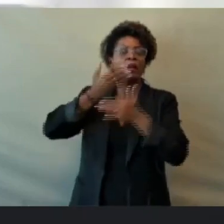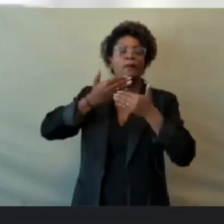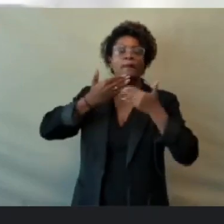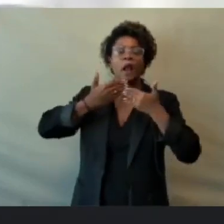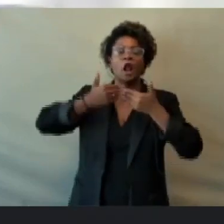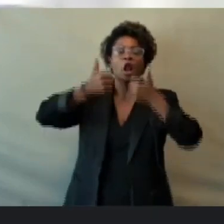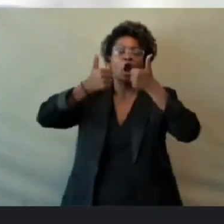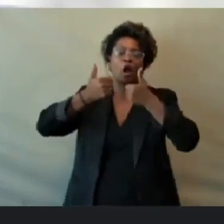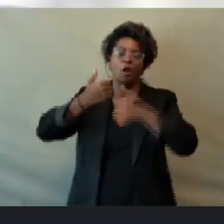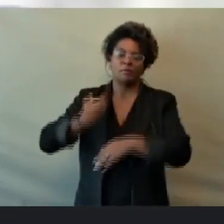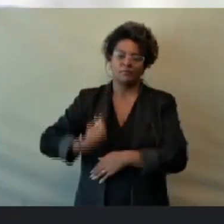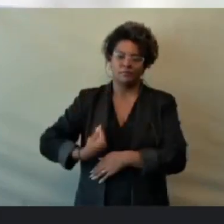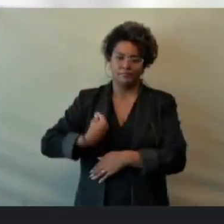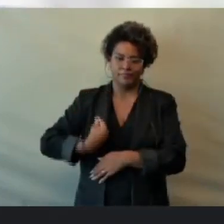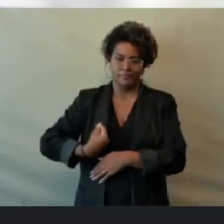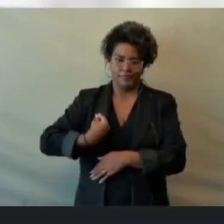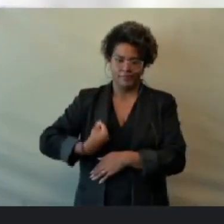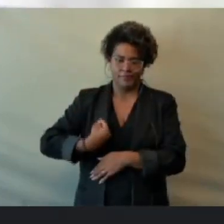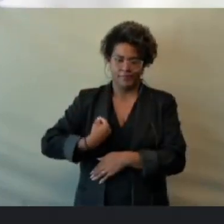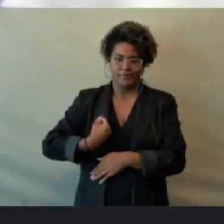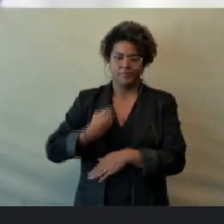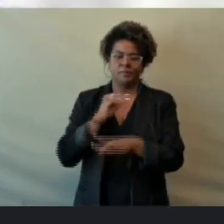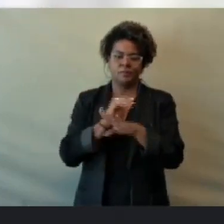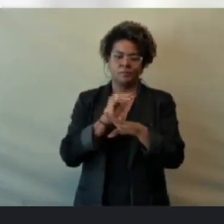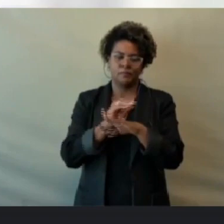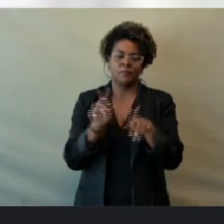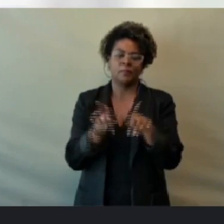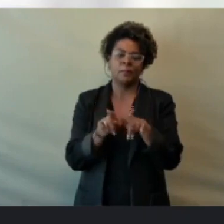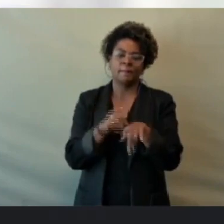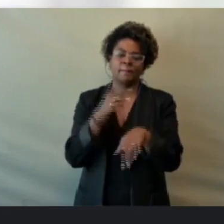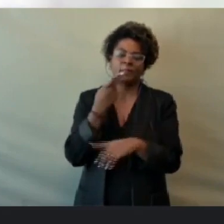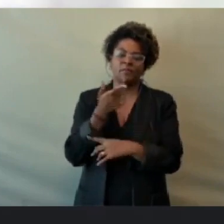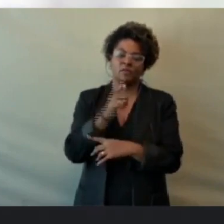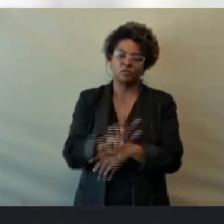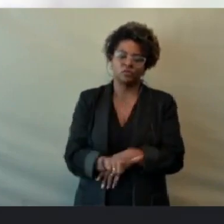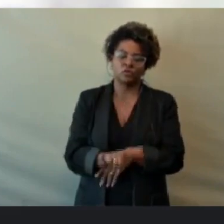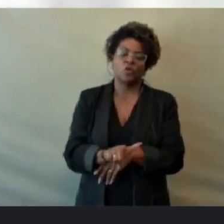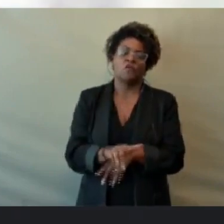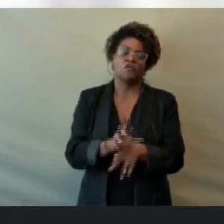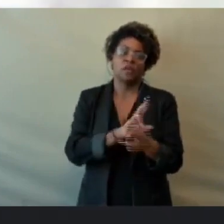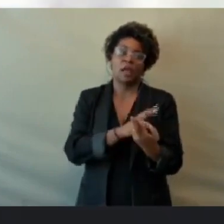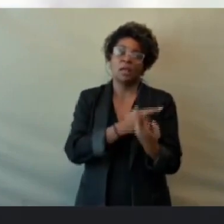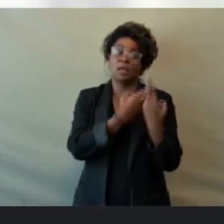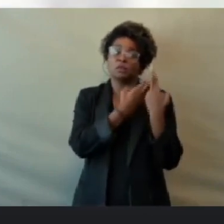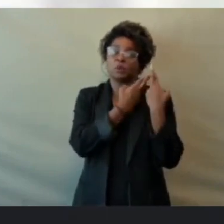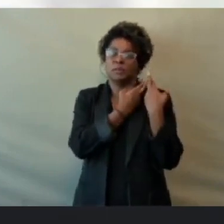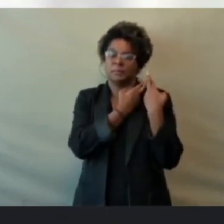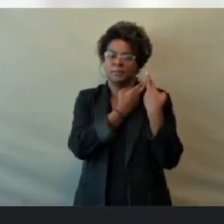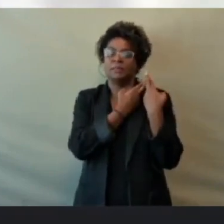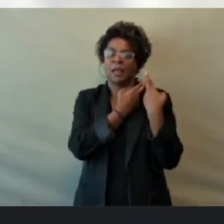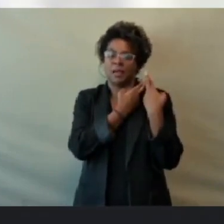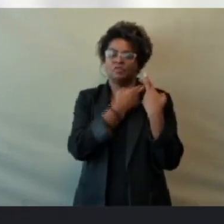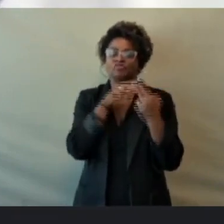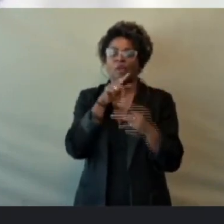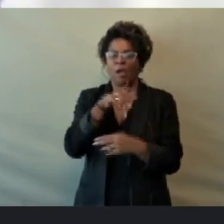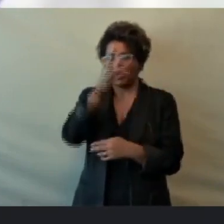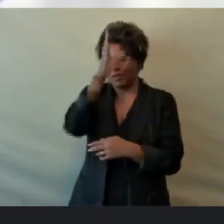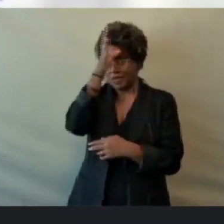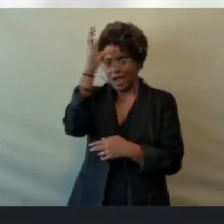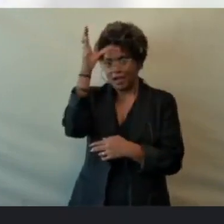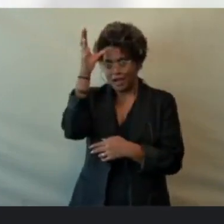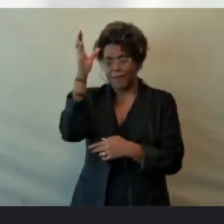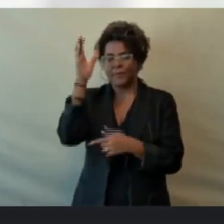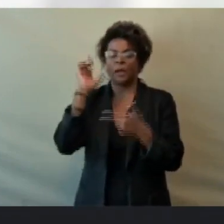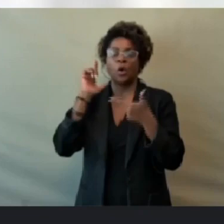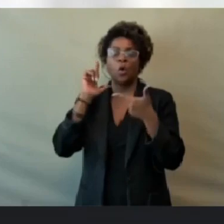reforço a necessidade e responsabilidade do legislativo em garantir recursos porque não tem política sem